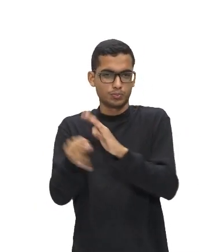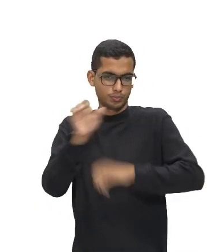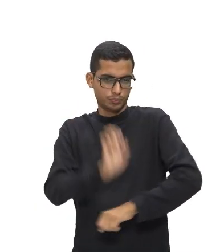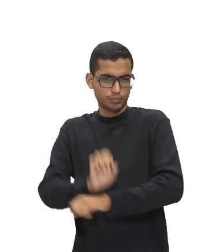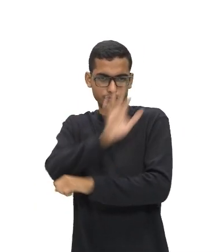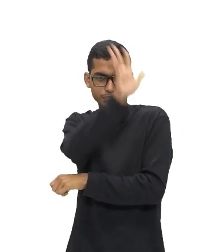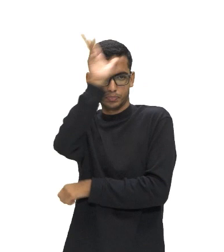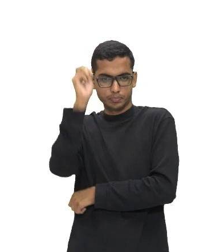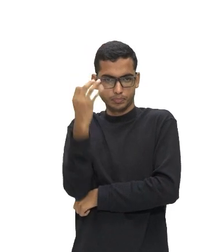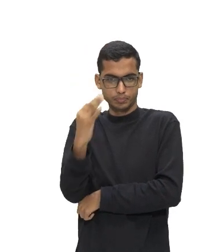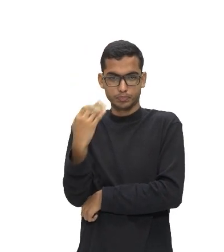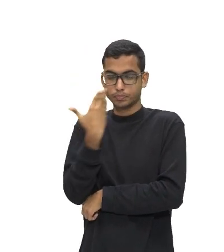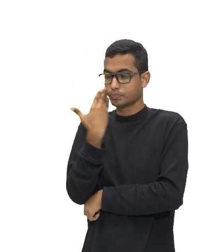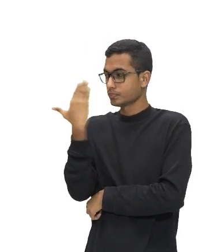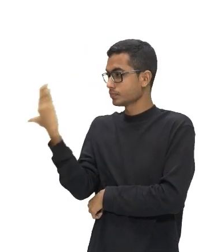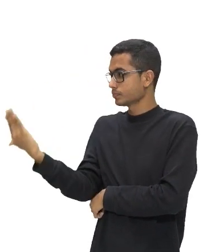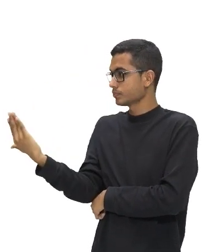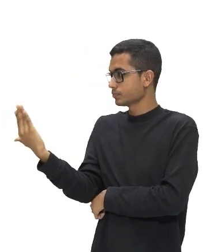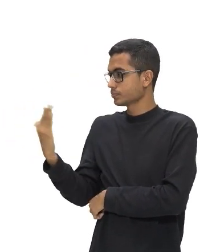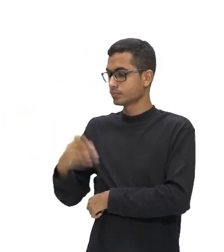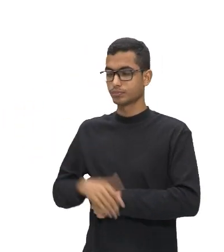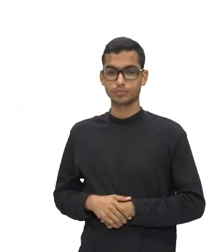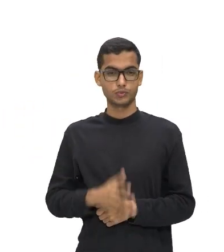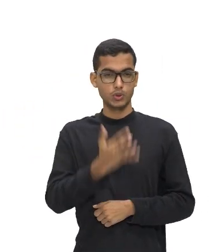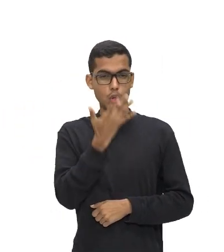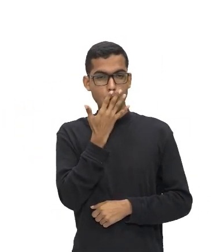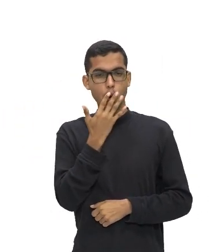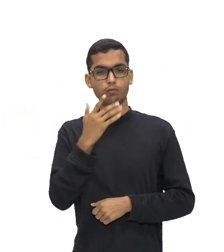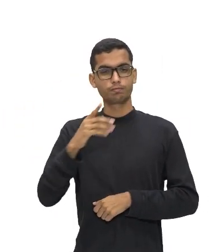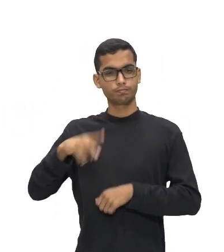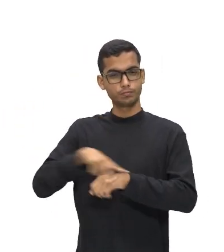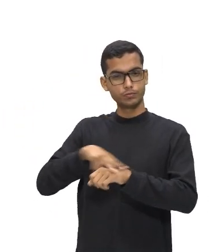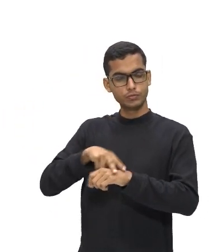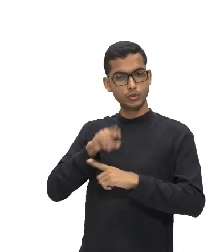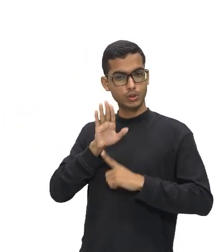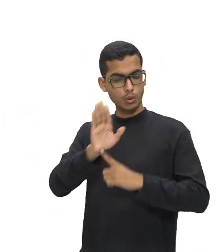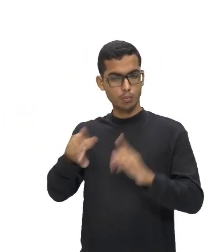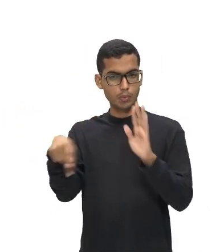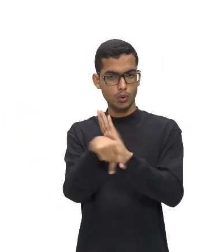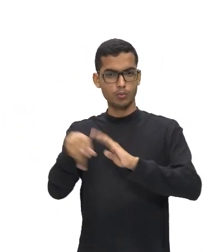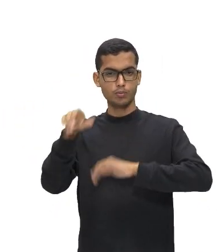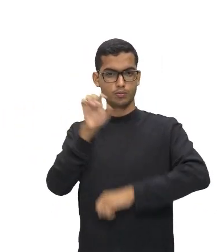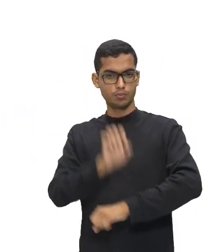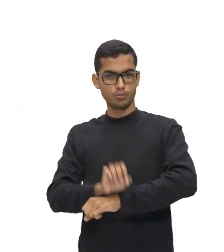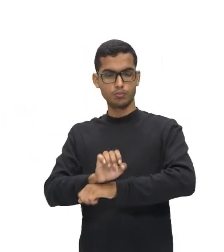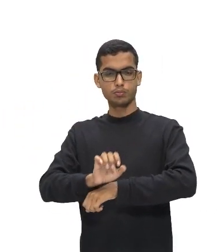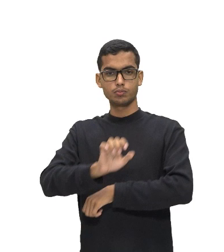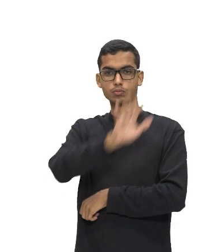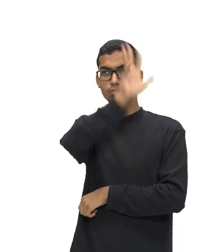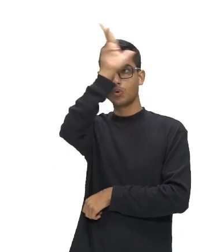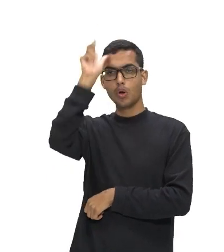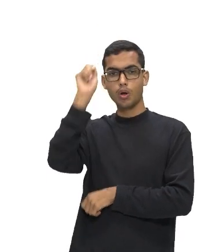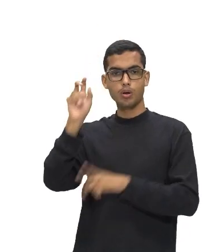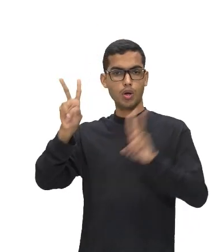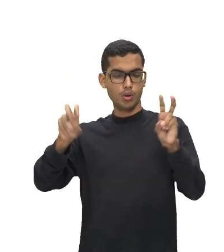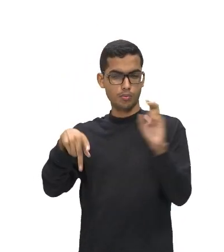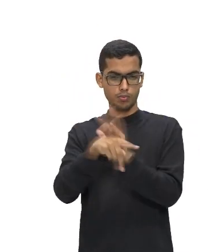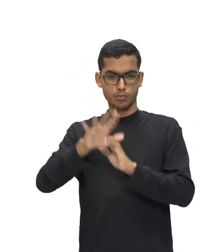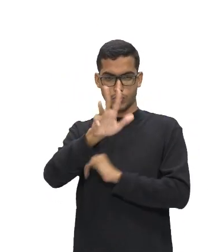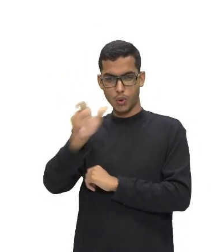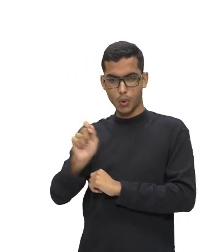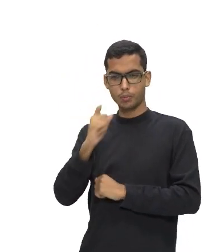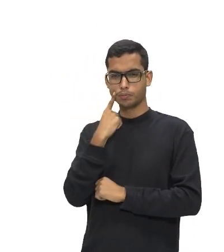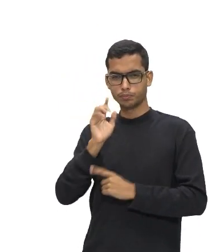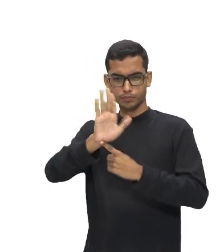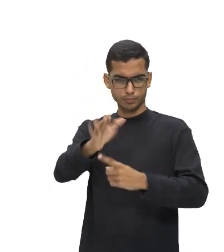para vocês, novamente, só para frisar, é o estado do Amazonas, que é justamente o título do nosso mapa que está lá em cima,